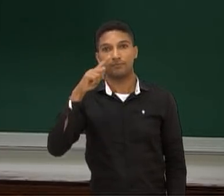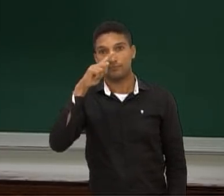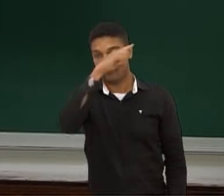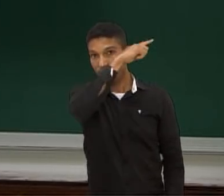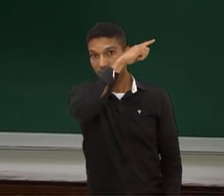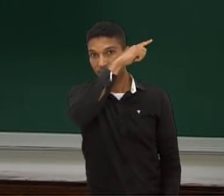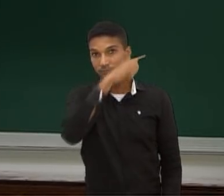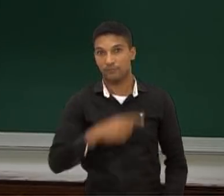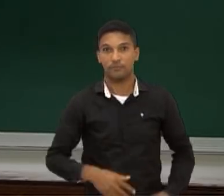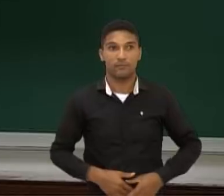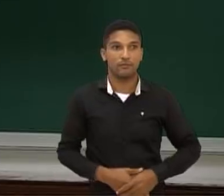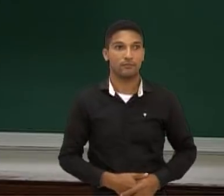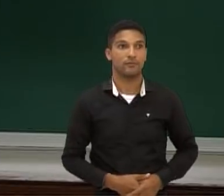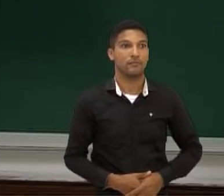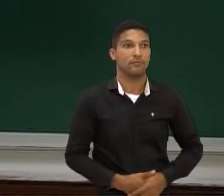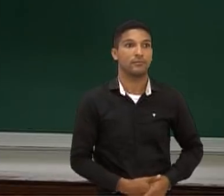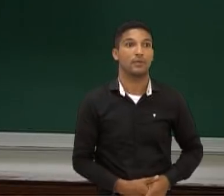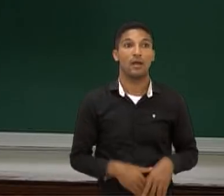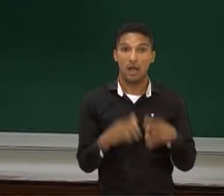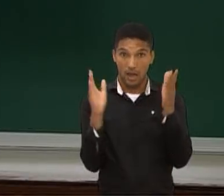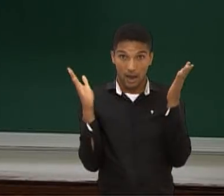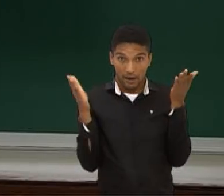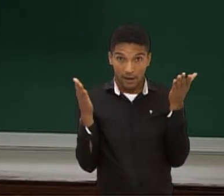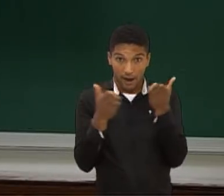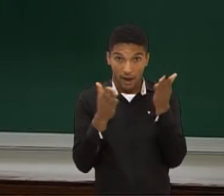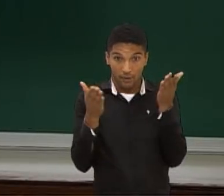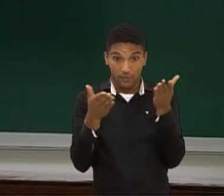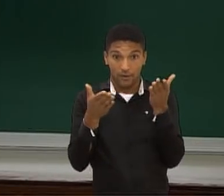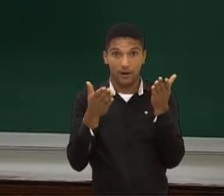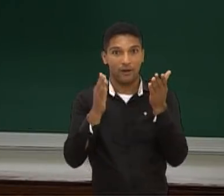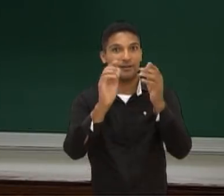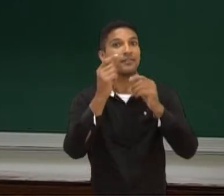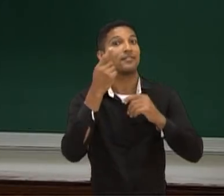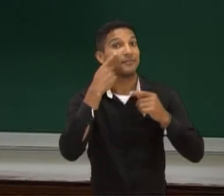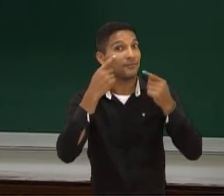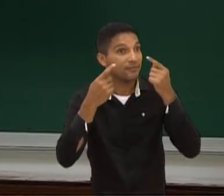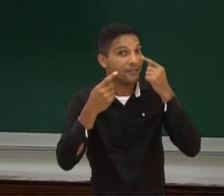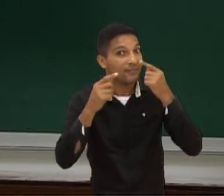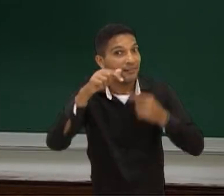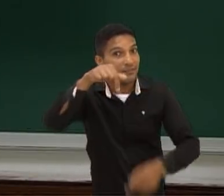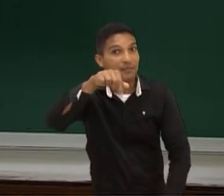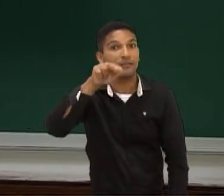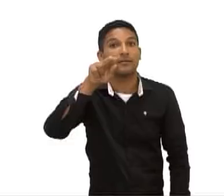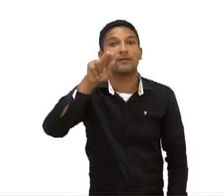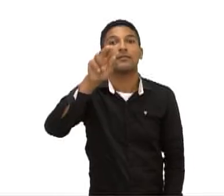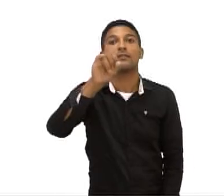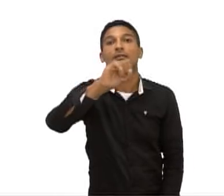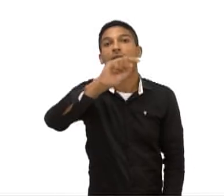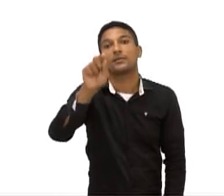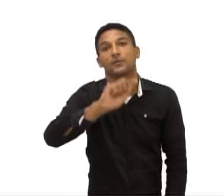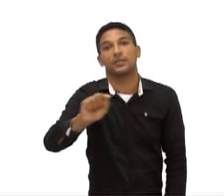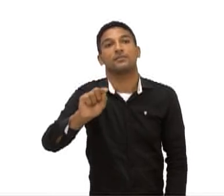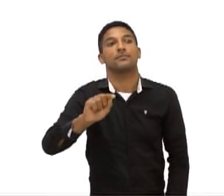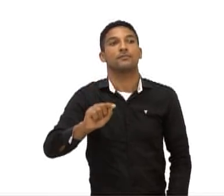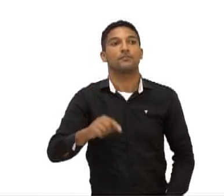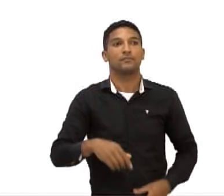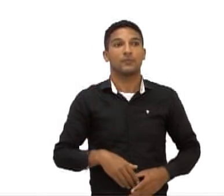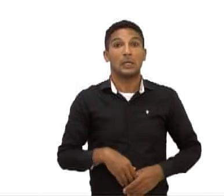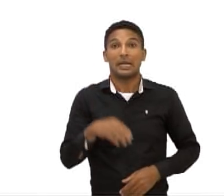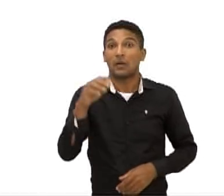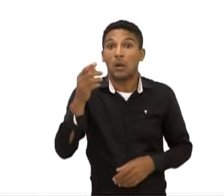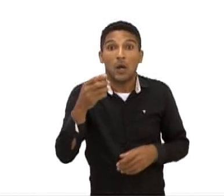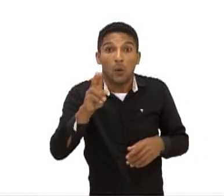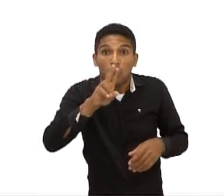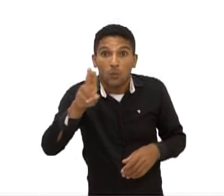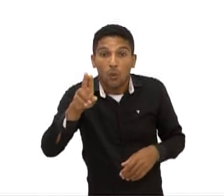Então, pessoal, agora, olha só, tem um quiz para vocês, tá? Quantos vértices tem um